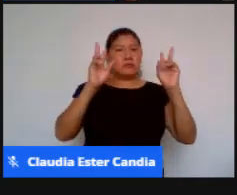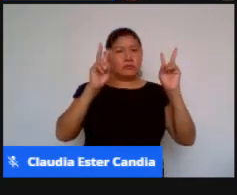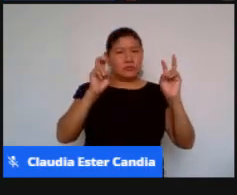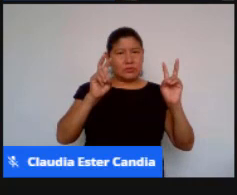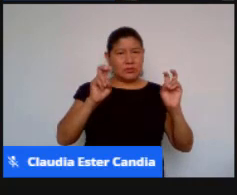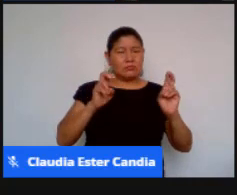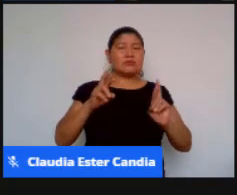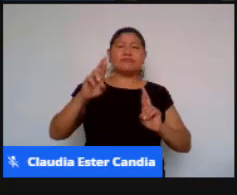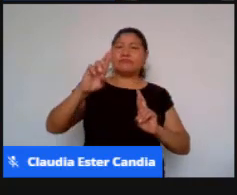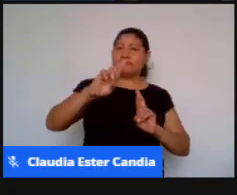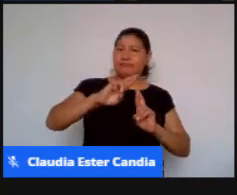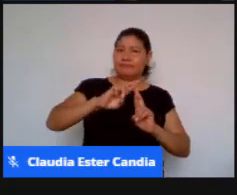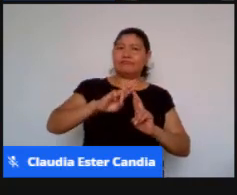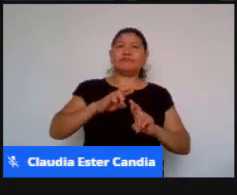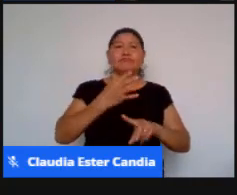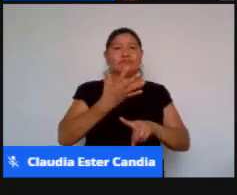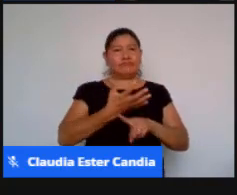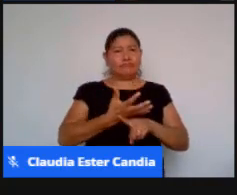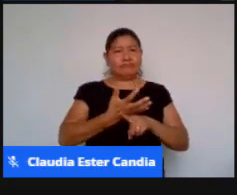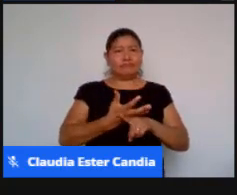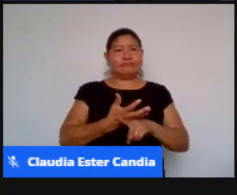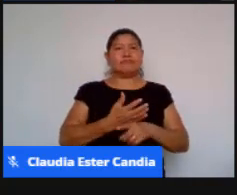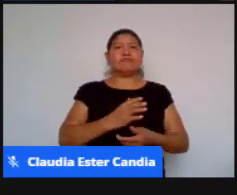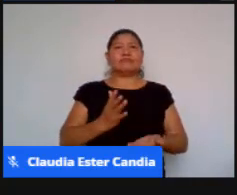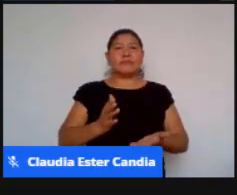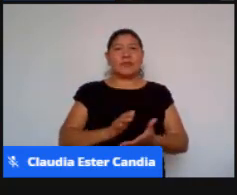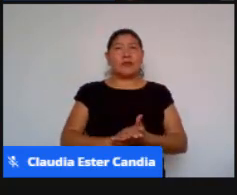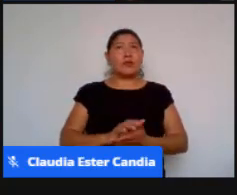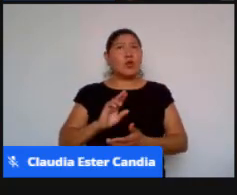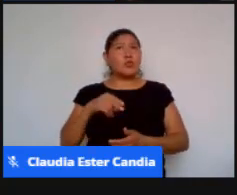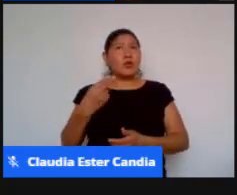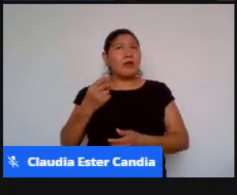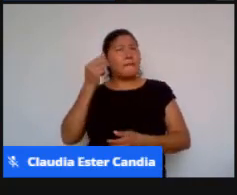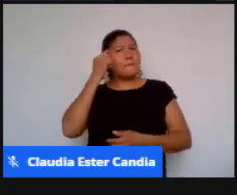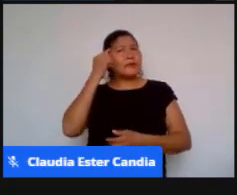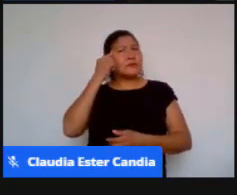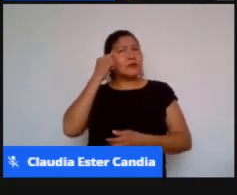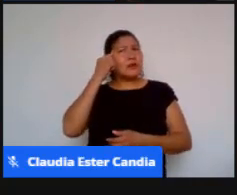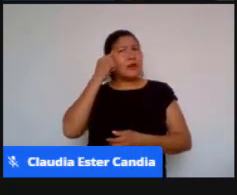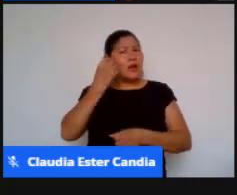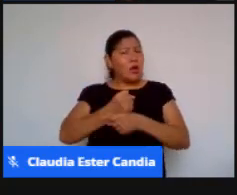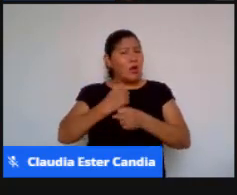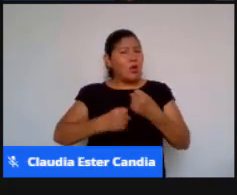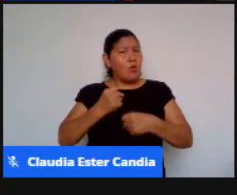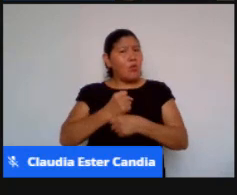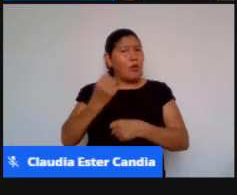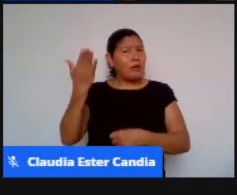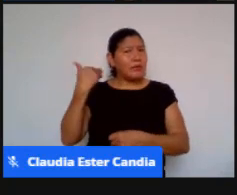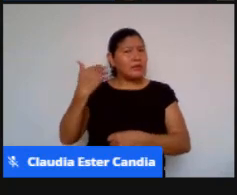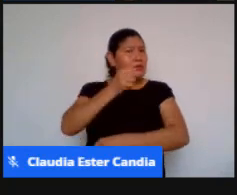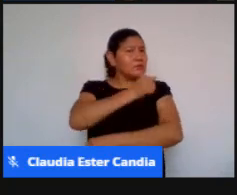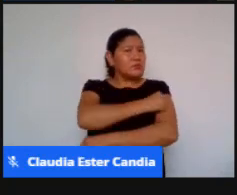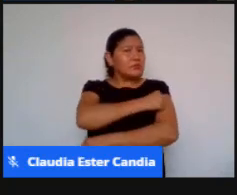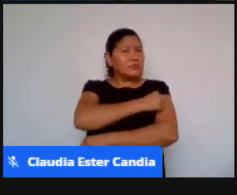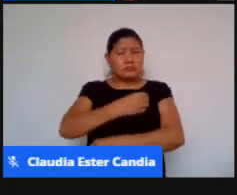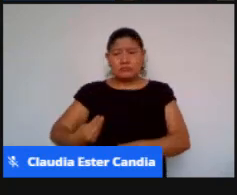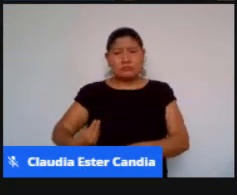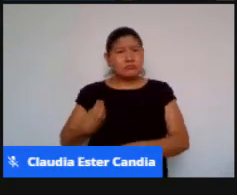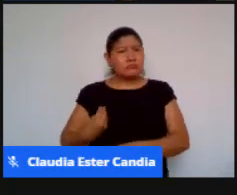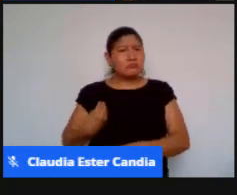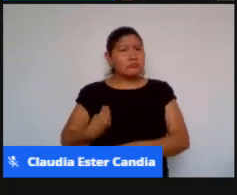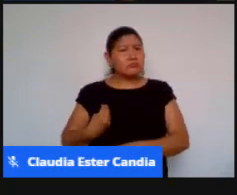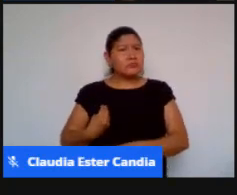2021, a gente está tendo, olha, vamos parar para pensar. Os meninos desse ano, o ano passado, eles não estiveram presentes,